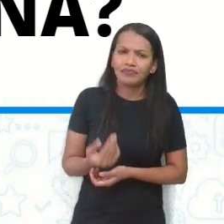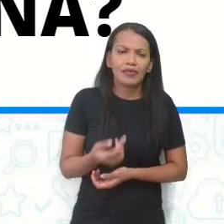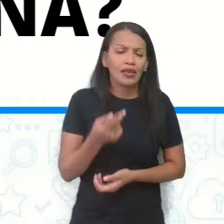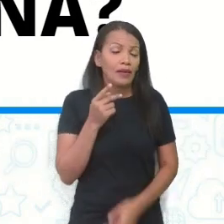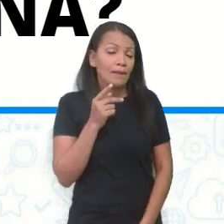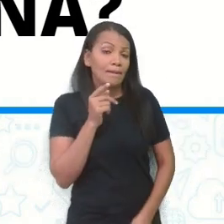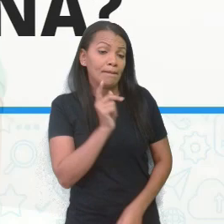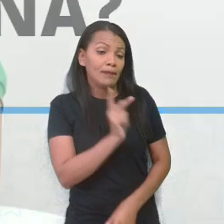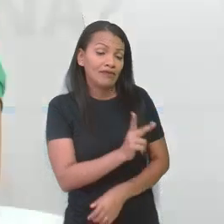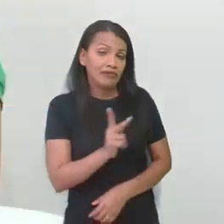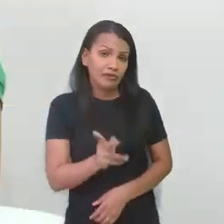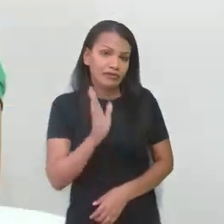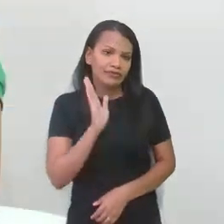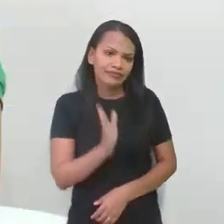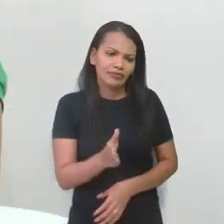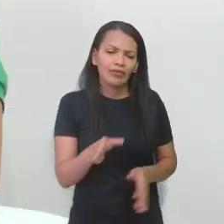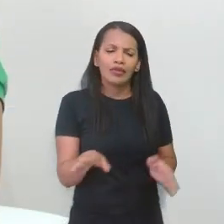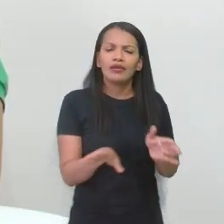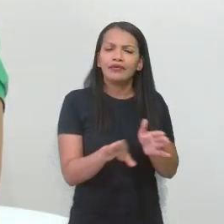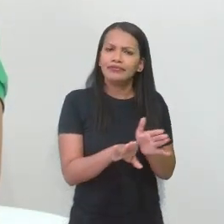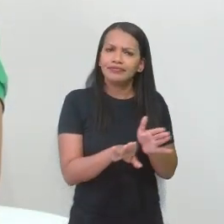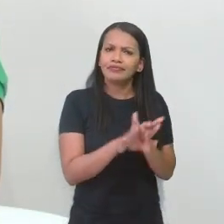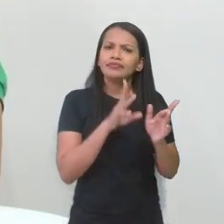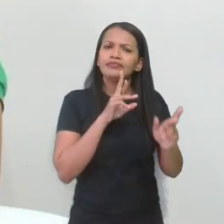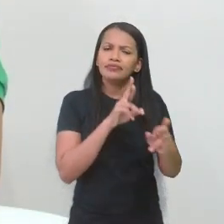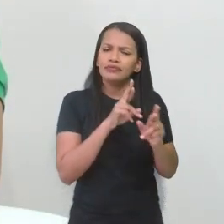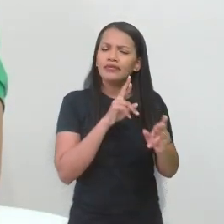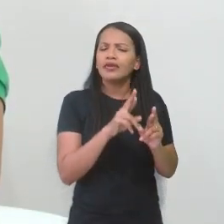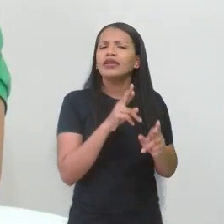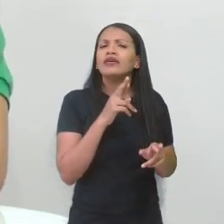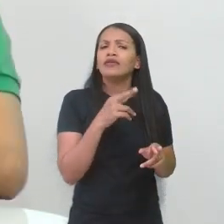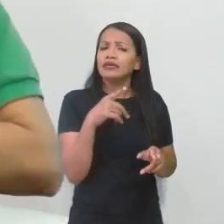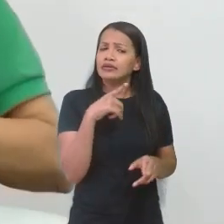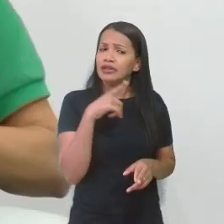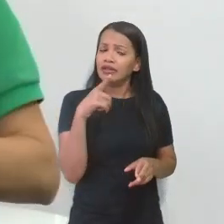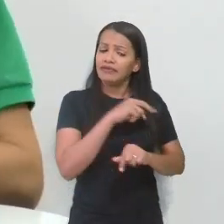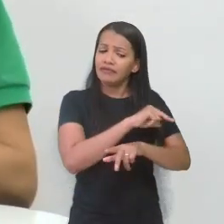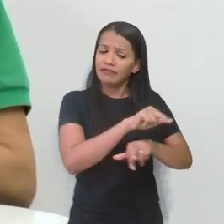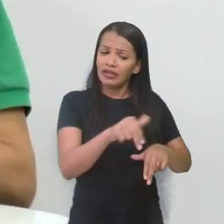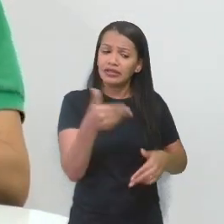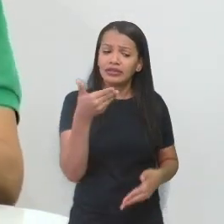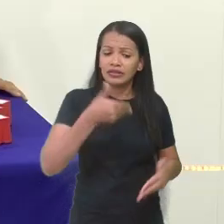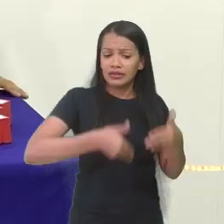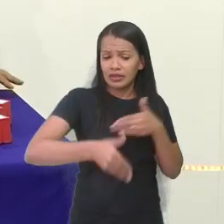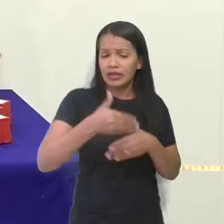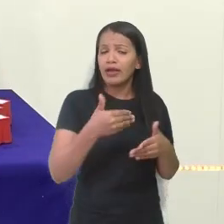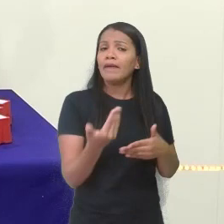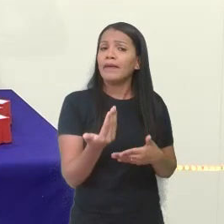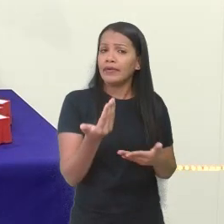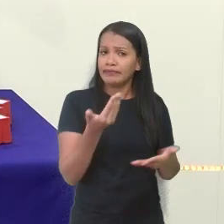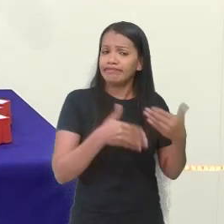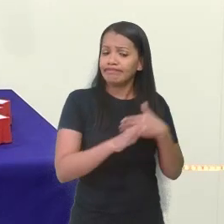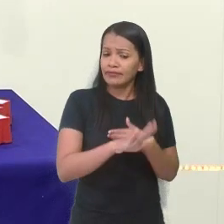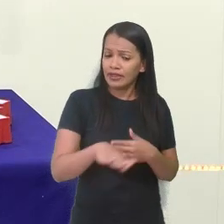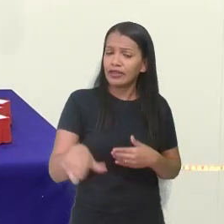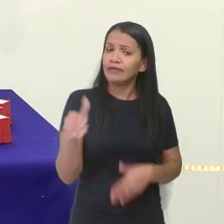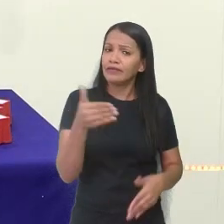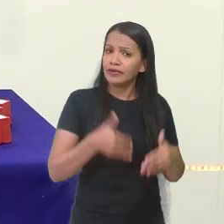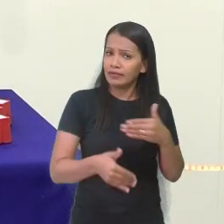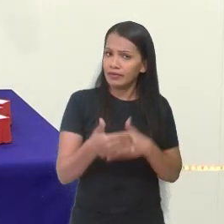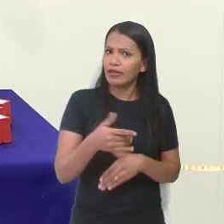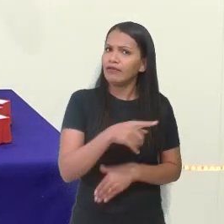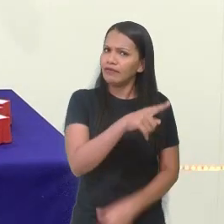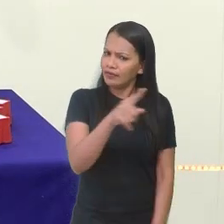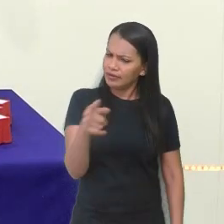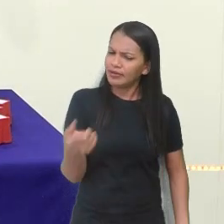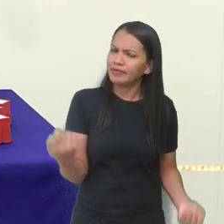estou aguardando aqui as respostas, mas tem muitas crianças participando, viu? Que legal, professora Casey. Isso. Mas daqui a pouco ele vai